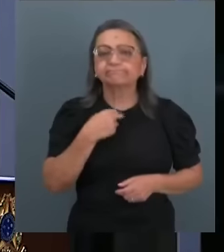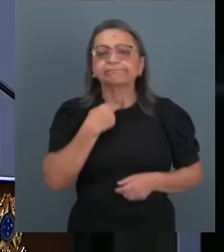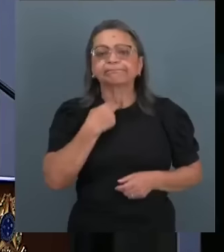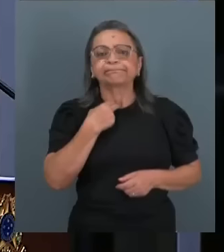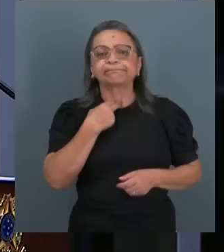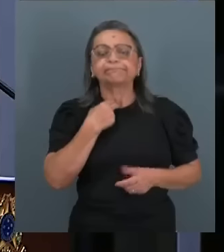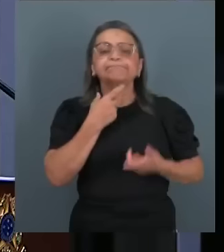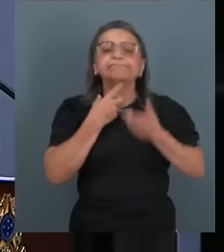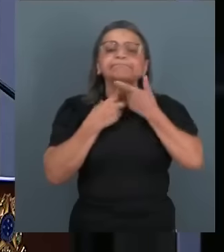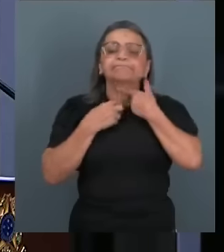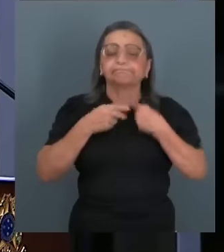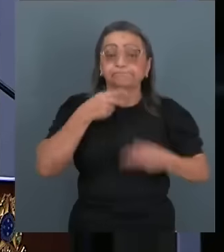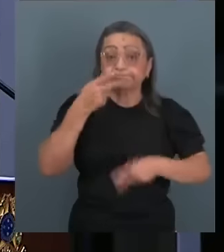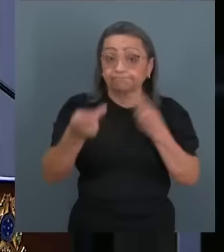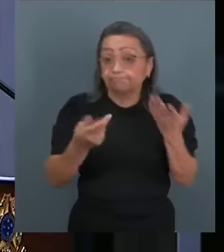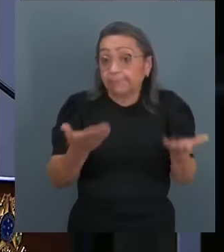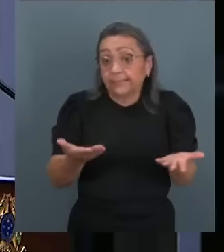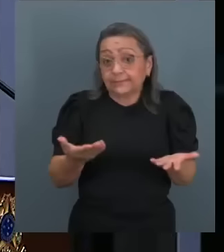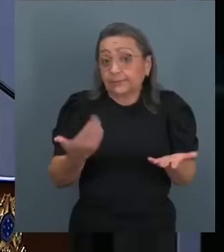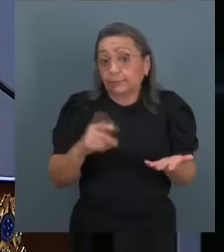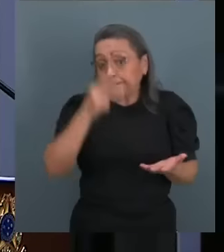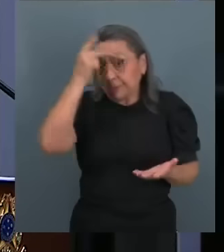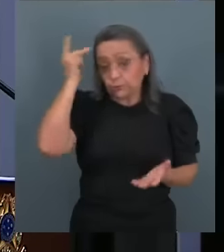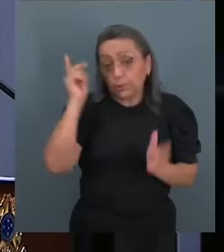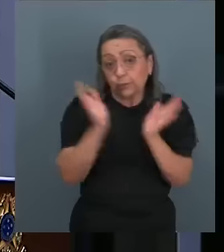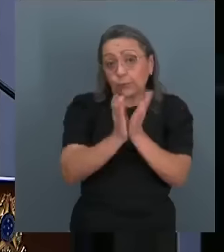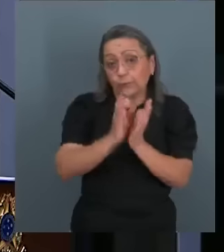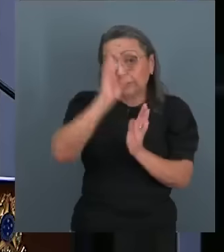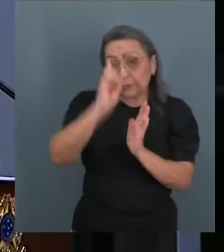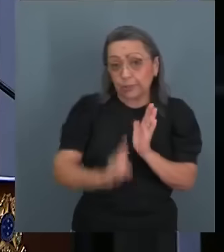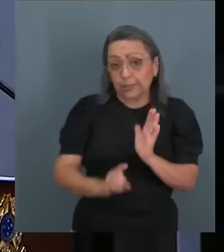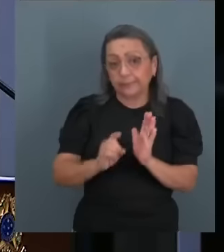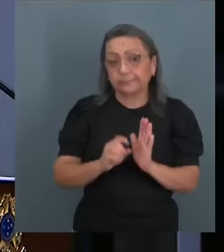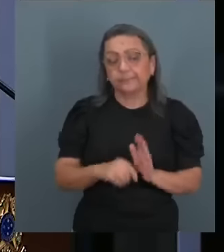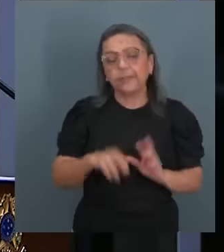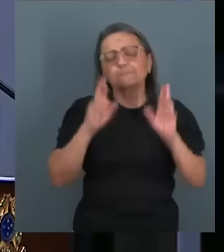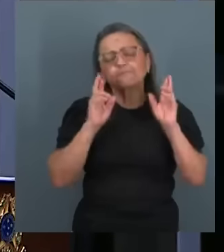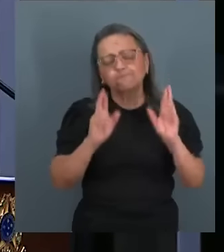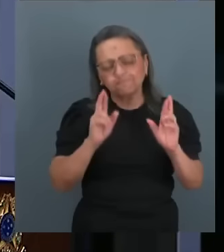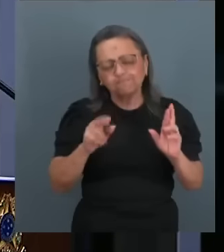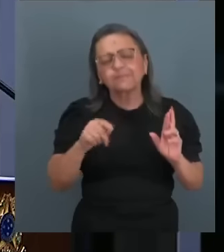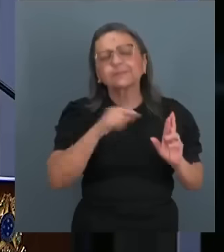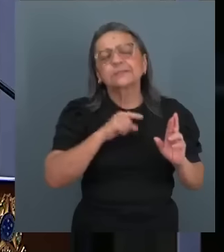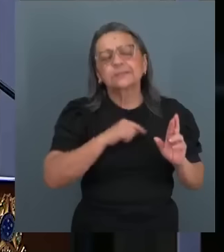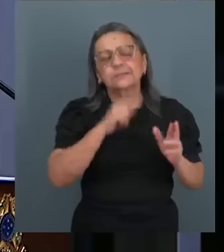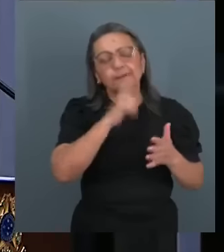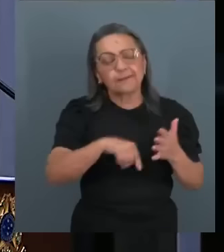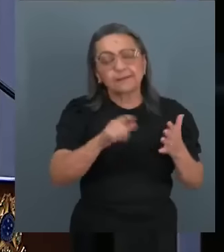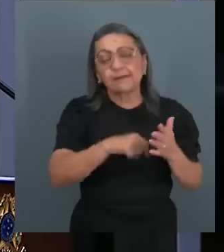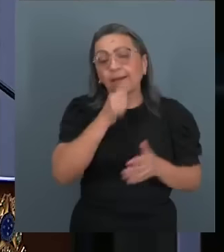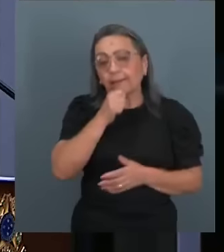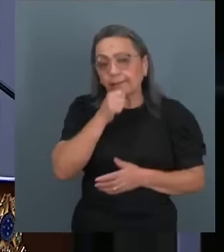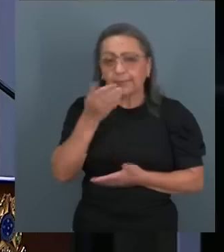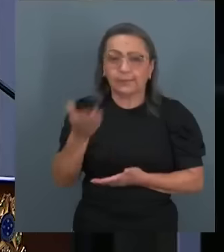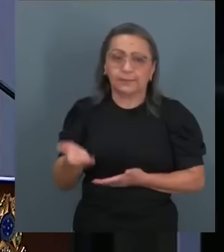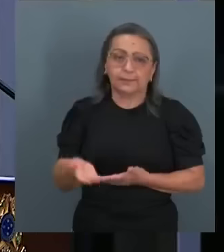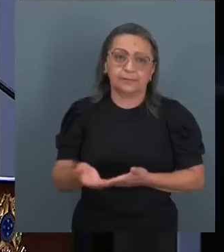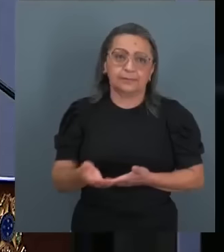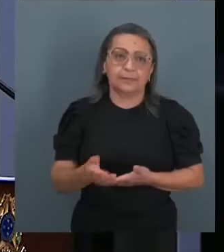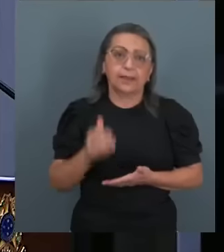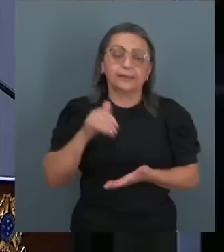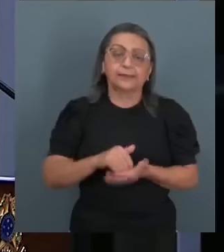e não pude fazer por essa medida que eu espero que seja revogada ainda até